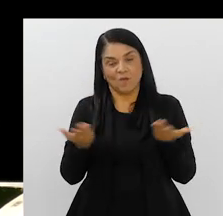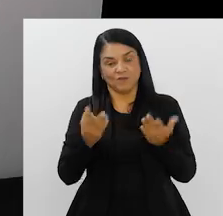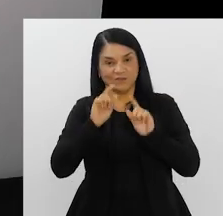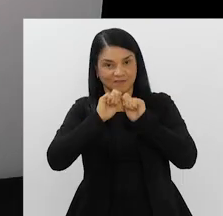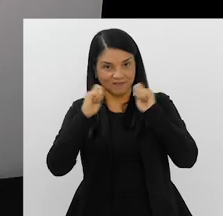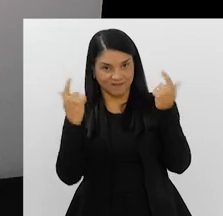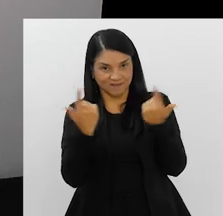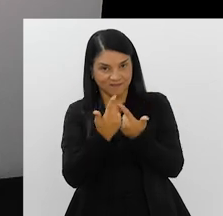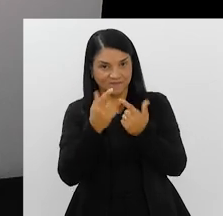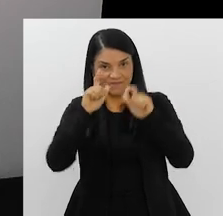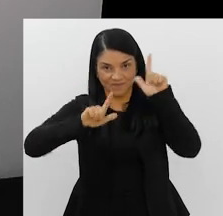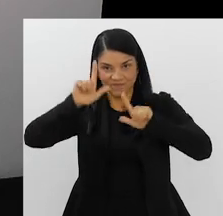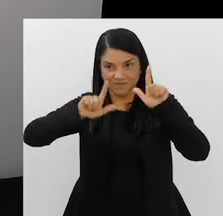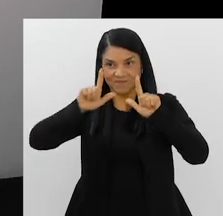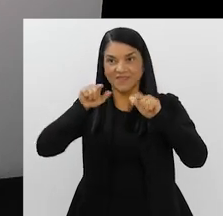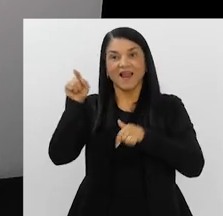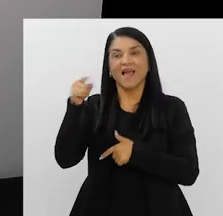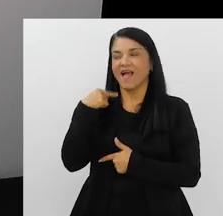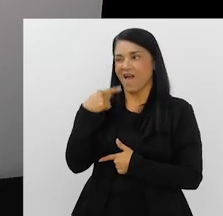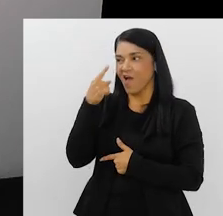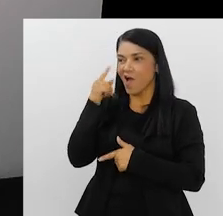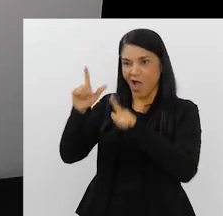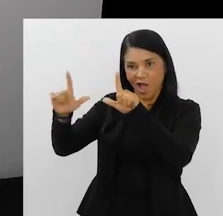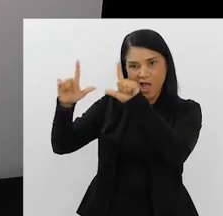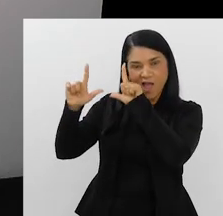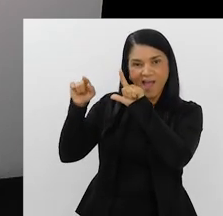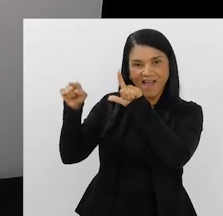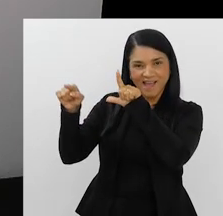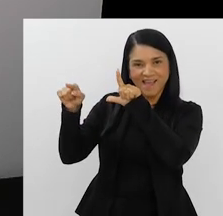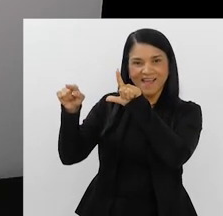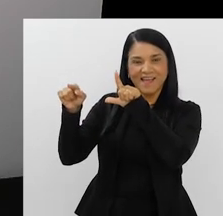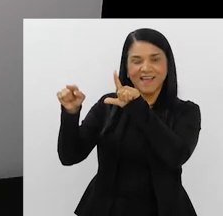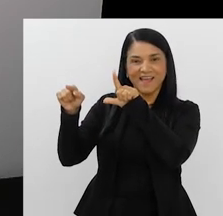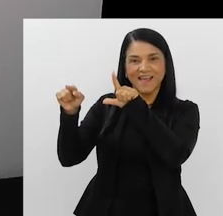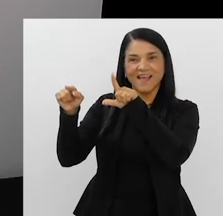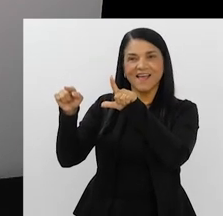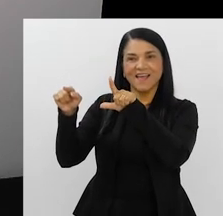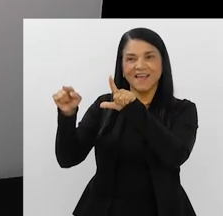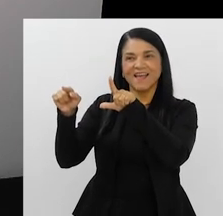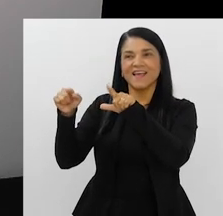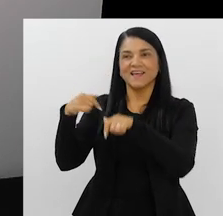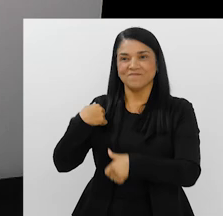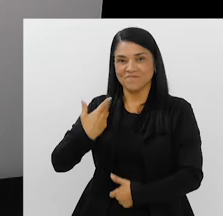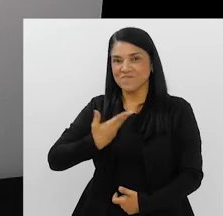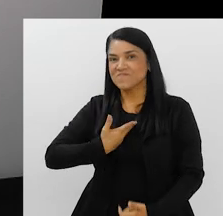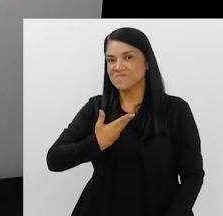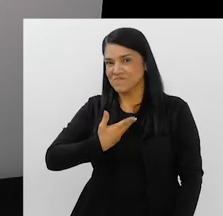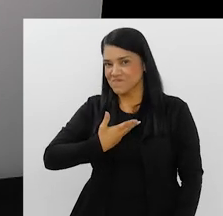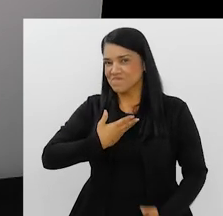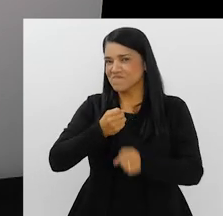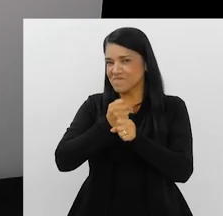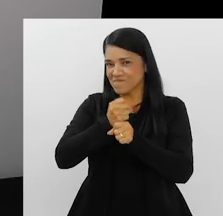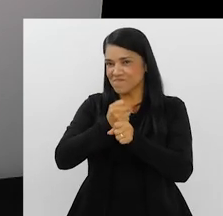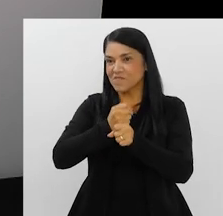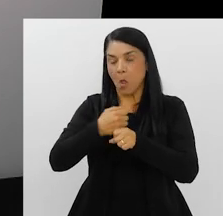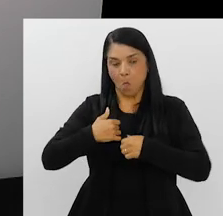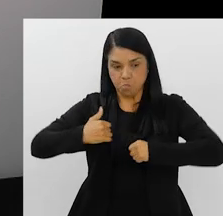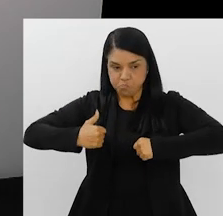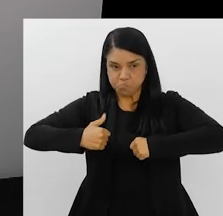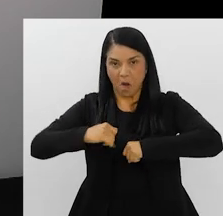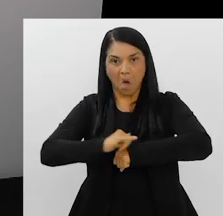Renato Lage. Olha lá o Renato. Ele já tá. E amigo do Mauro, né? Olha lá. Eu tô gordo mesmo,